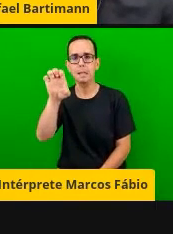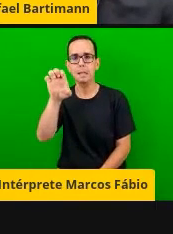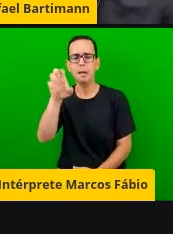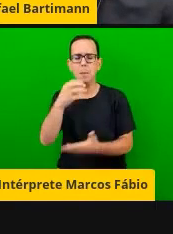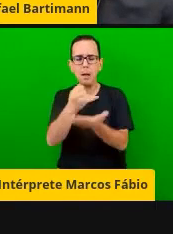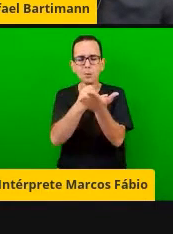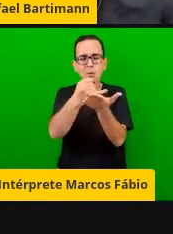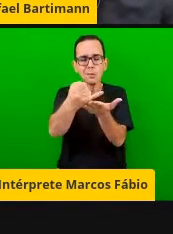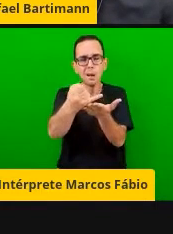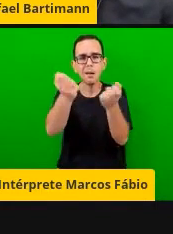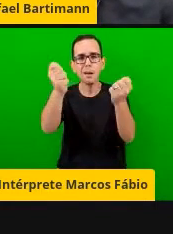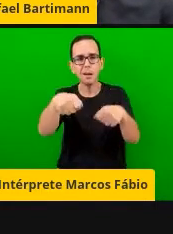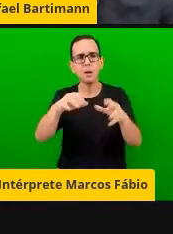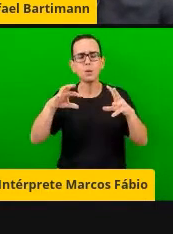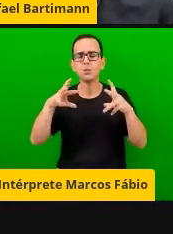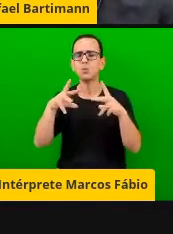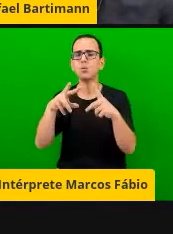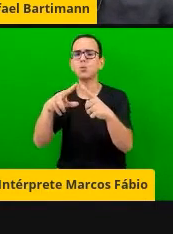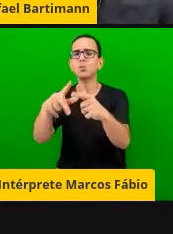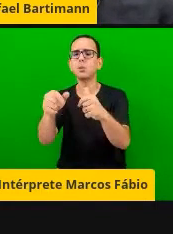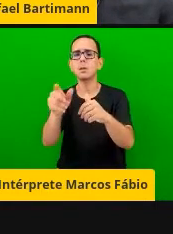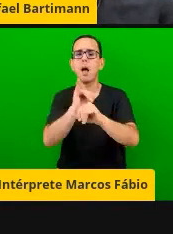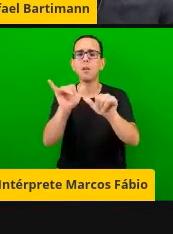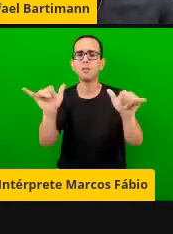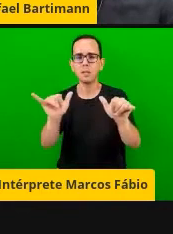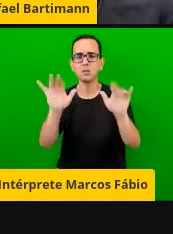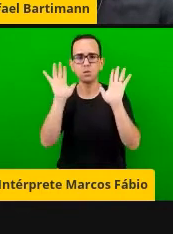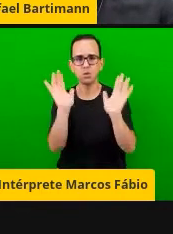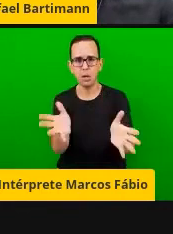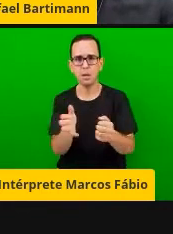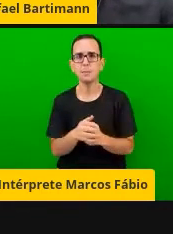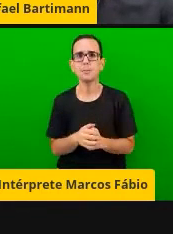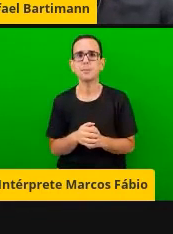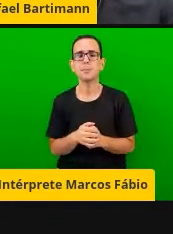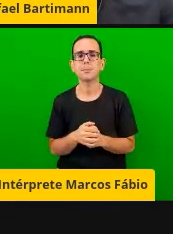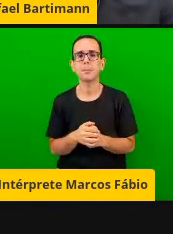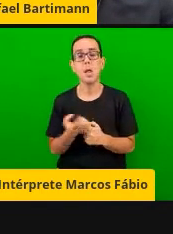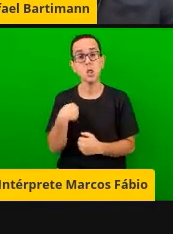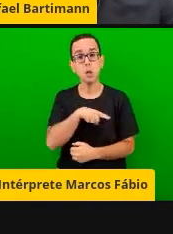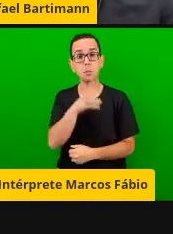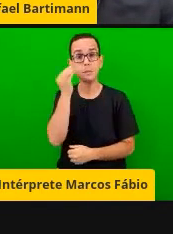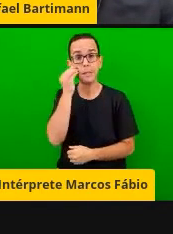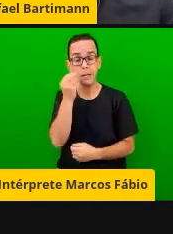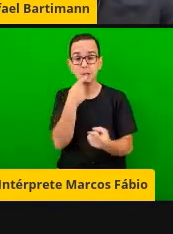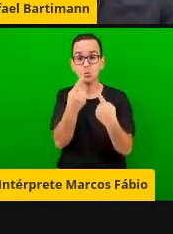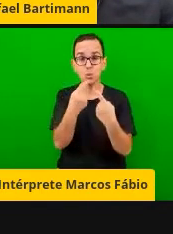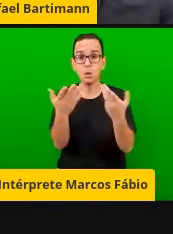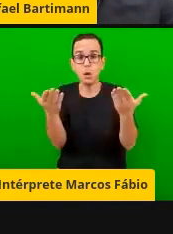e todos os avisos prévios. Nós vamos tentar fazer uma discussão agora,